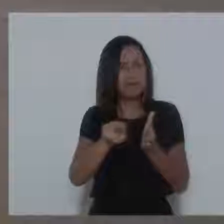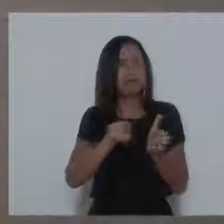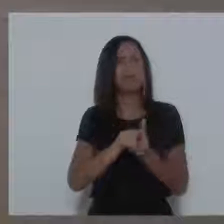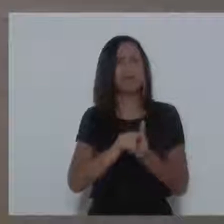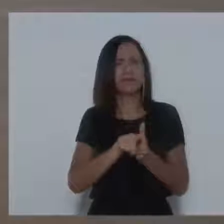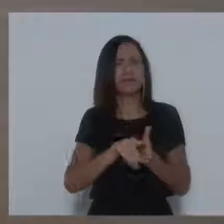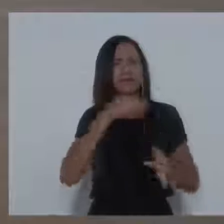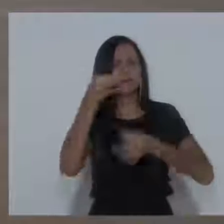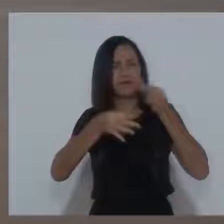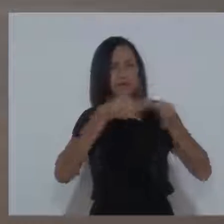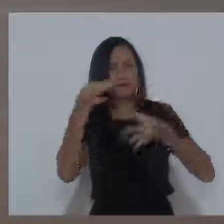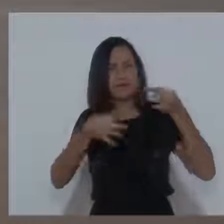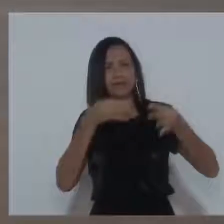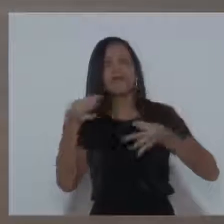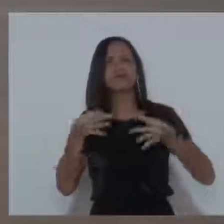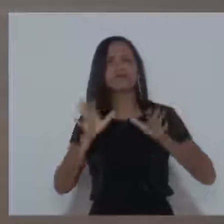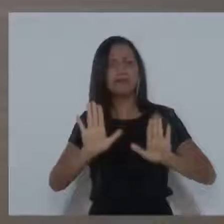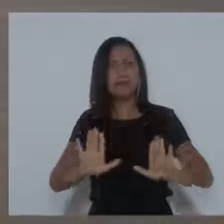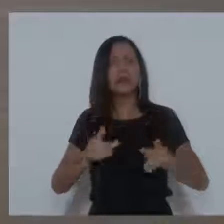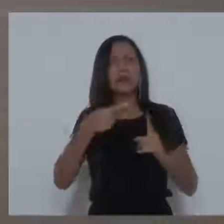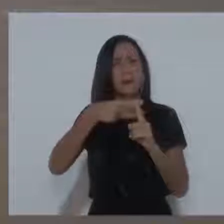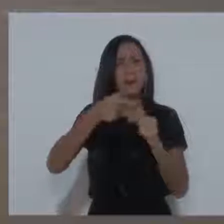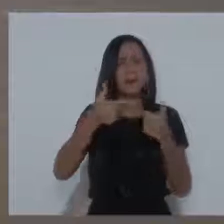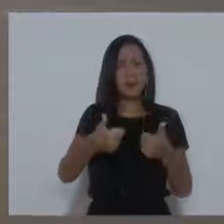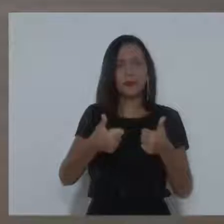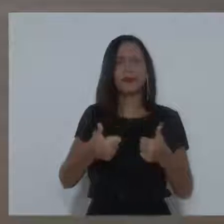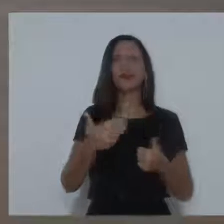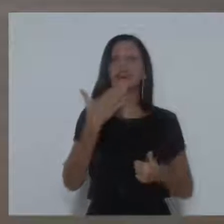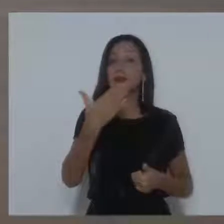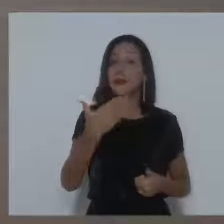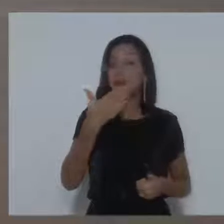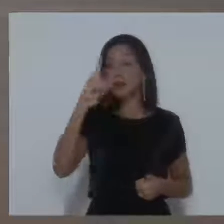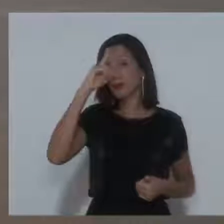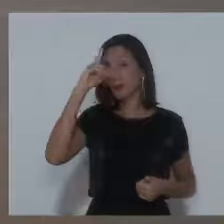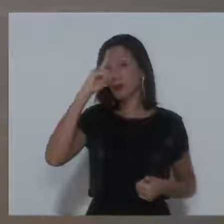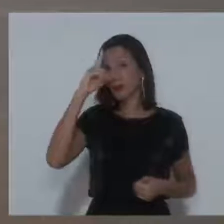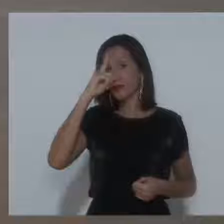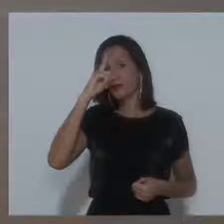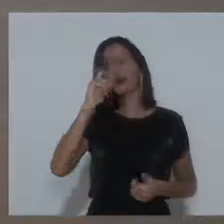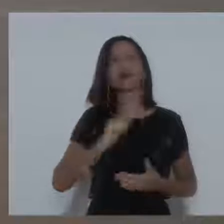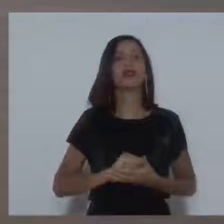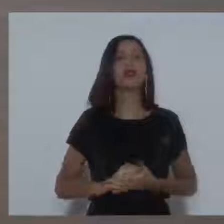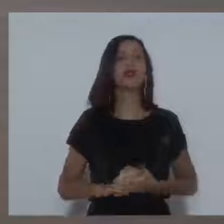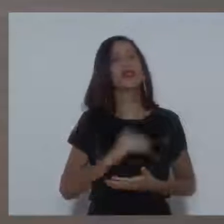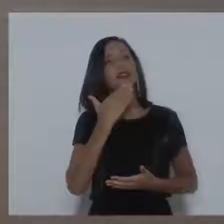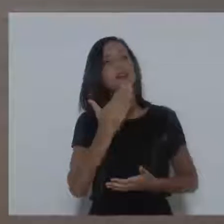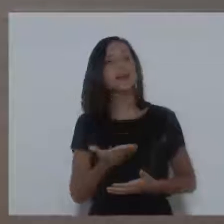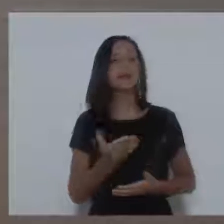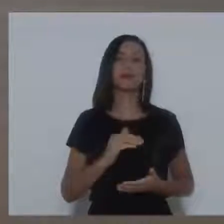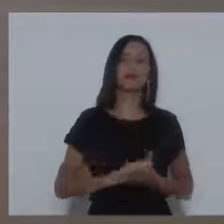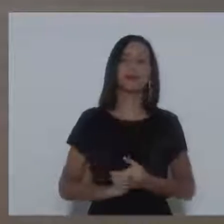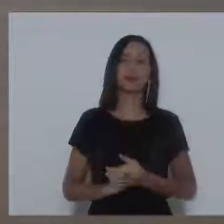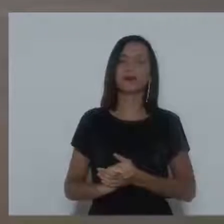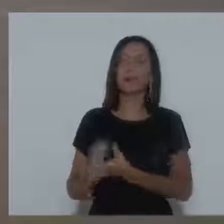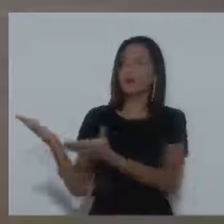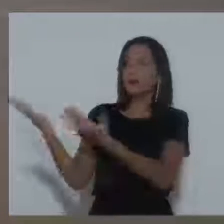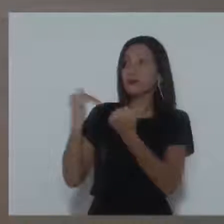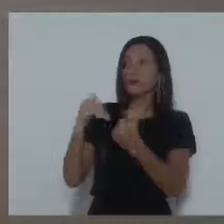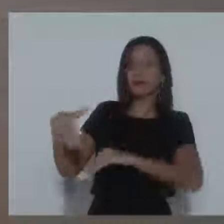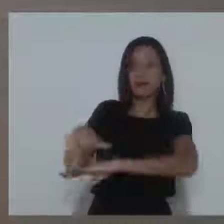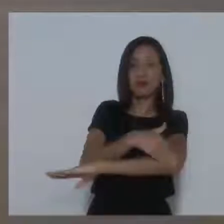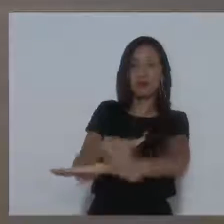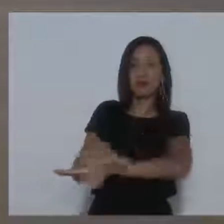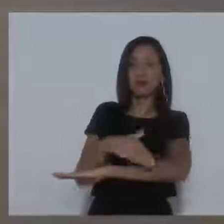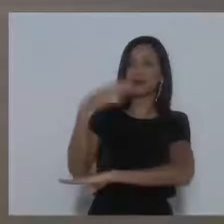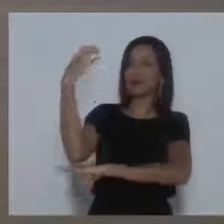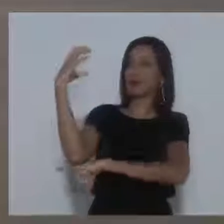alguns pedidos, né, pontuais, corriqueiros do dia a dia, que as pessoas pedem, olha, vem trocar aqui a lâmpada na rua tal,